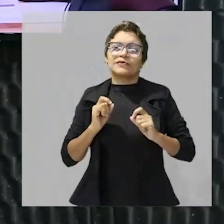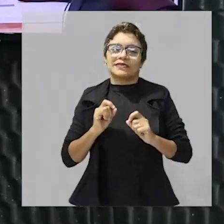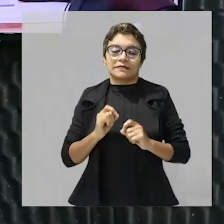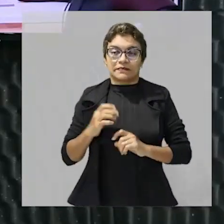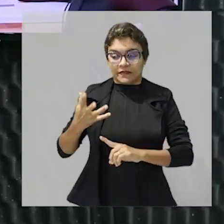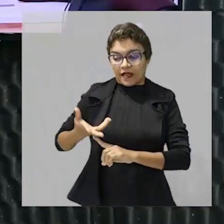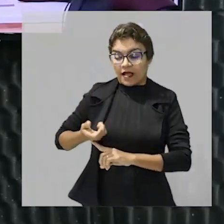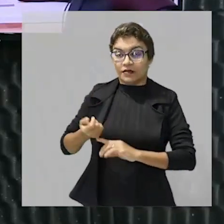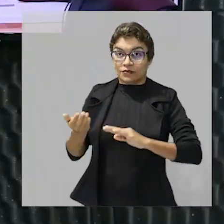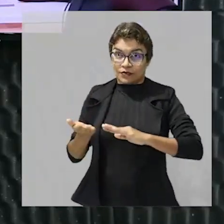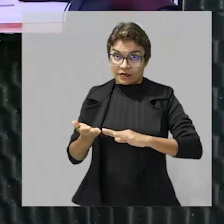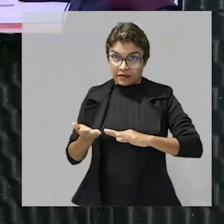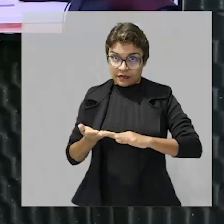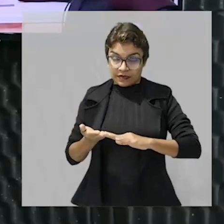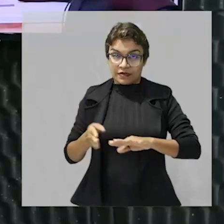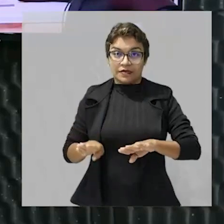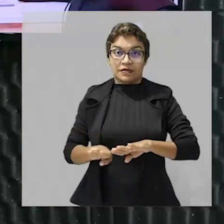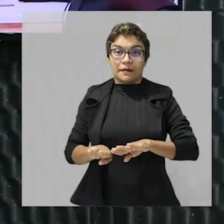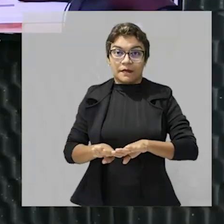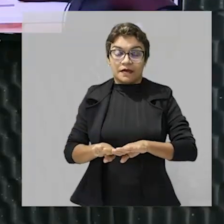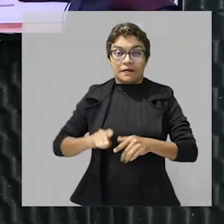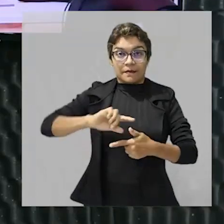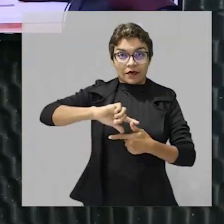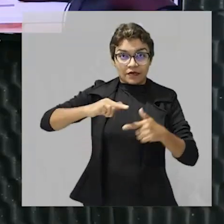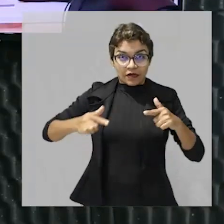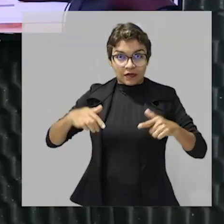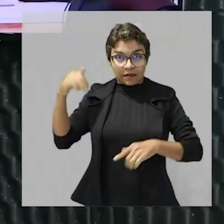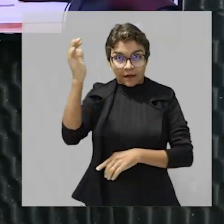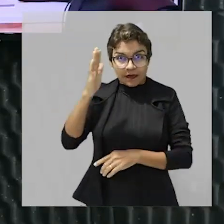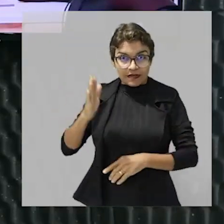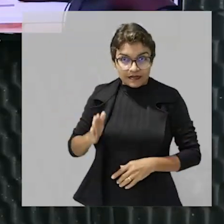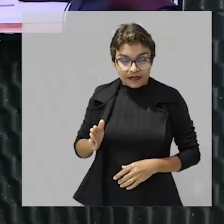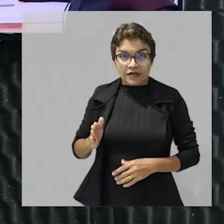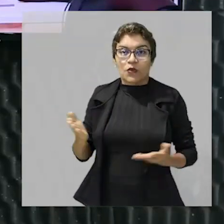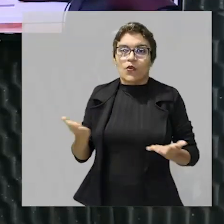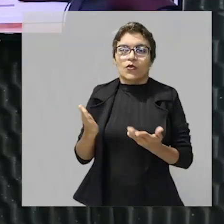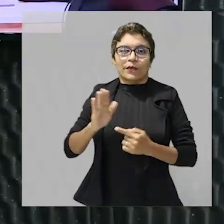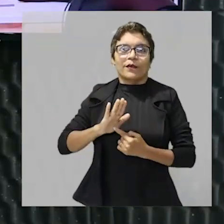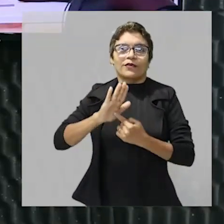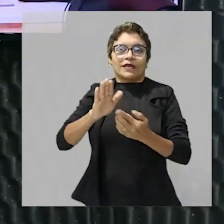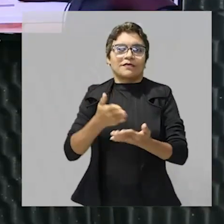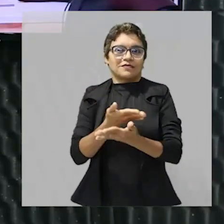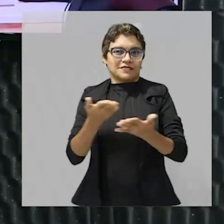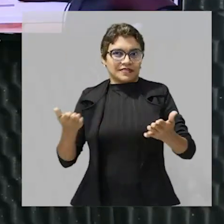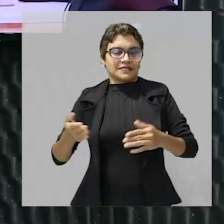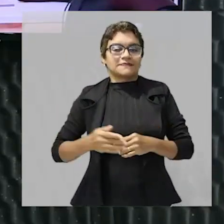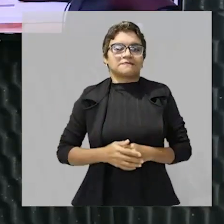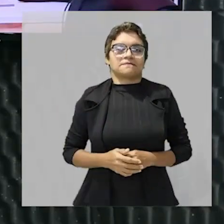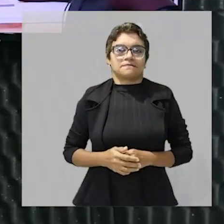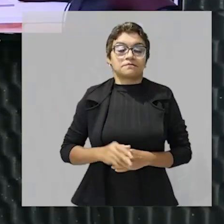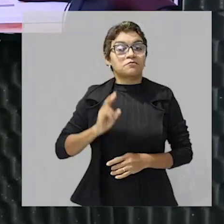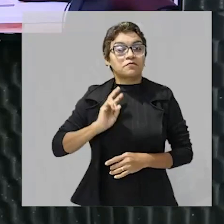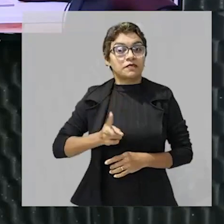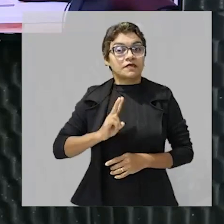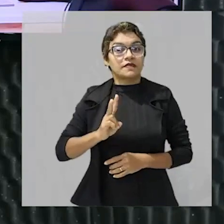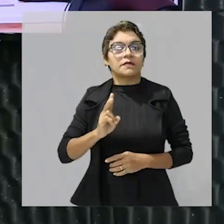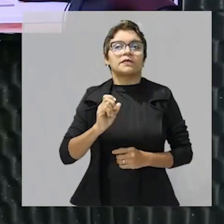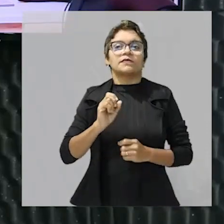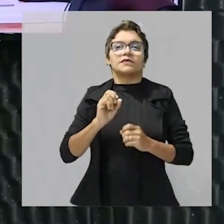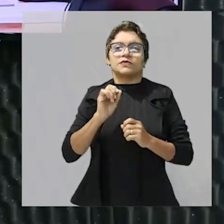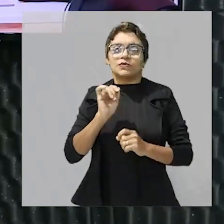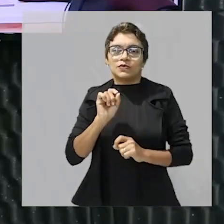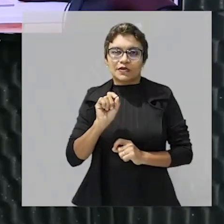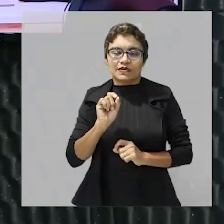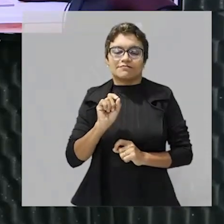arte contemporânea e modernismo brasileiro, que é o caso que a gente vai trabalhar hoje, arte contemporânea brasileira, ela sempre é tratada em